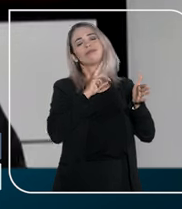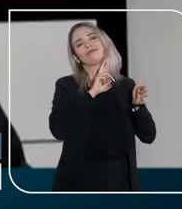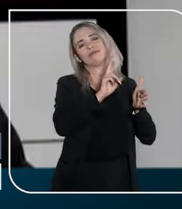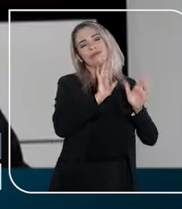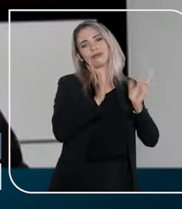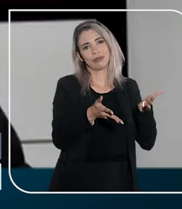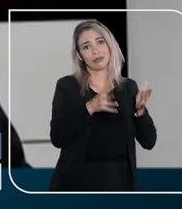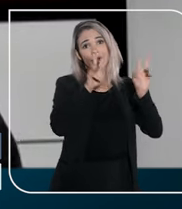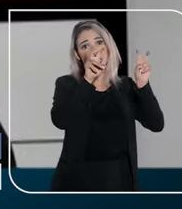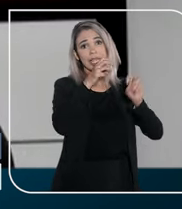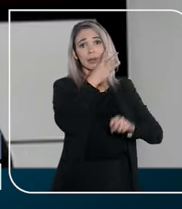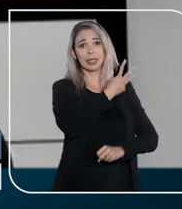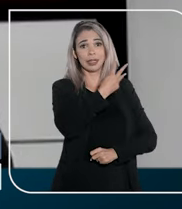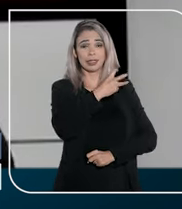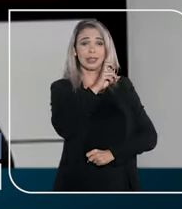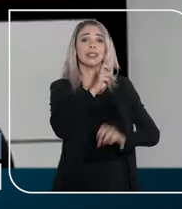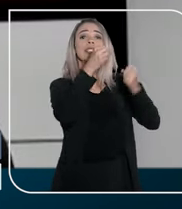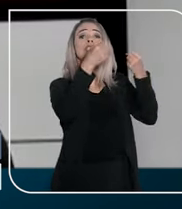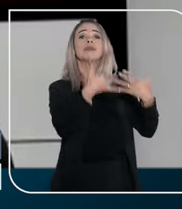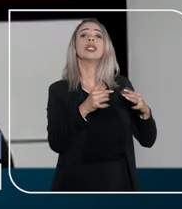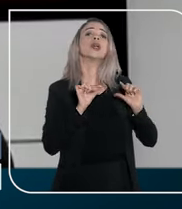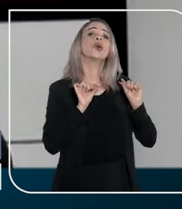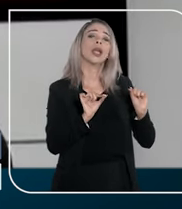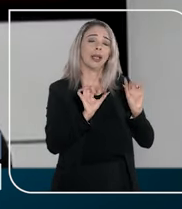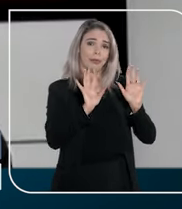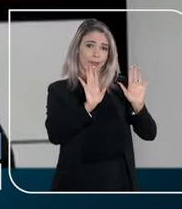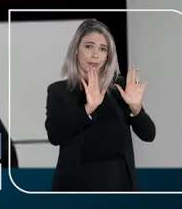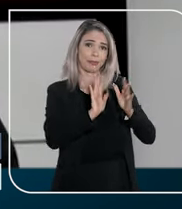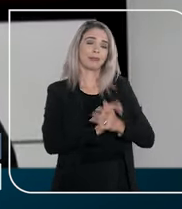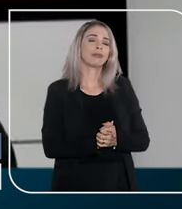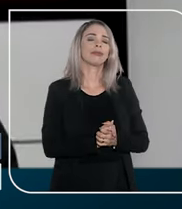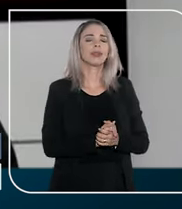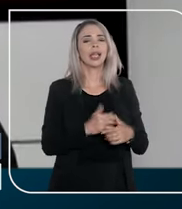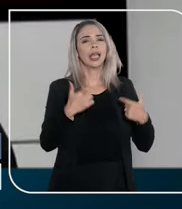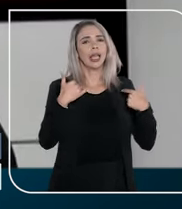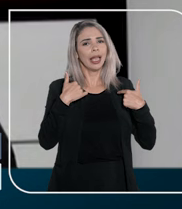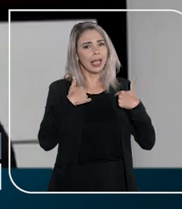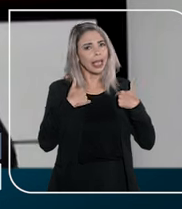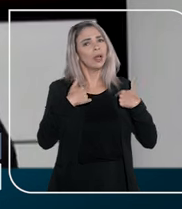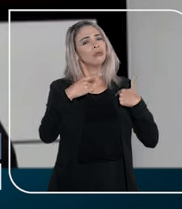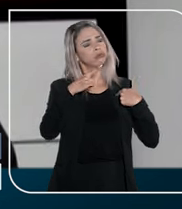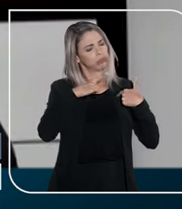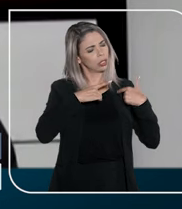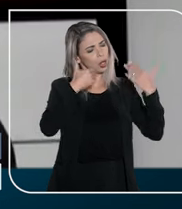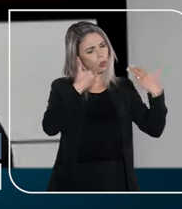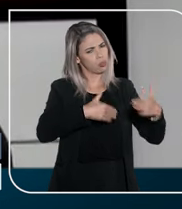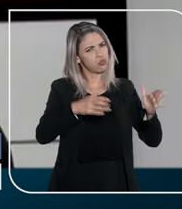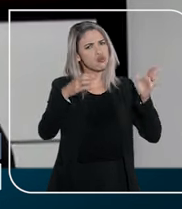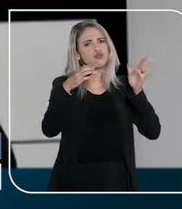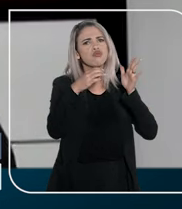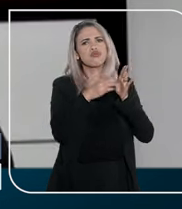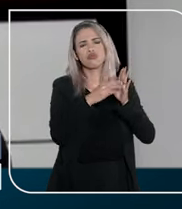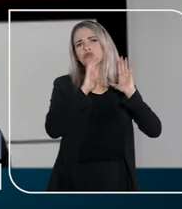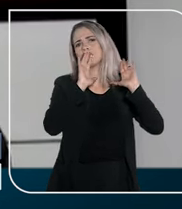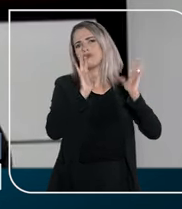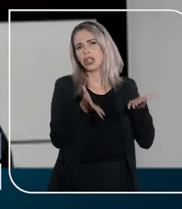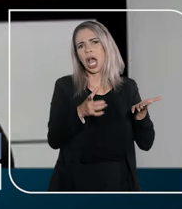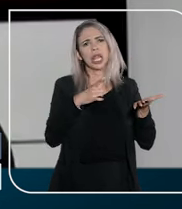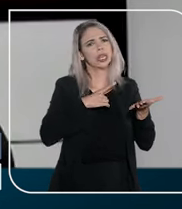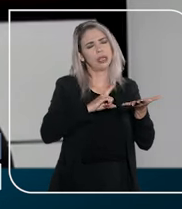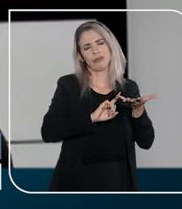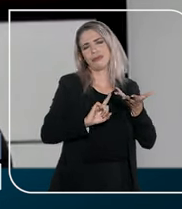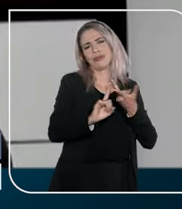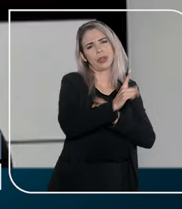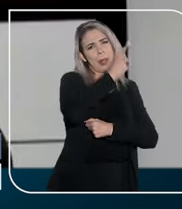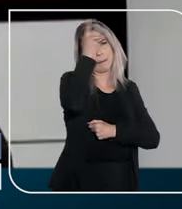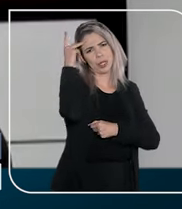tema 335, ele nos disse o seguinte: olha, eu tenho que fazer um concurso público, e tem 5 mil, 10 mil, enfim, tem uma infinidade de